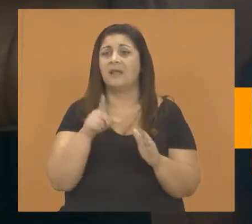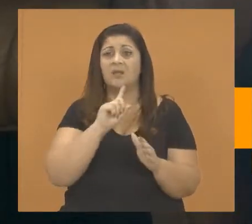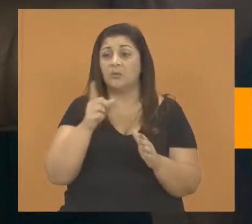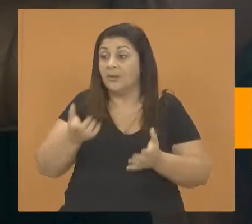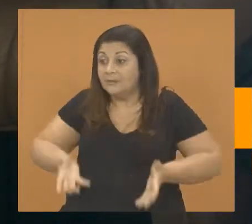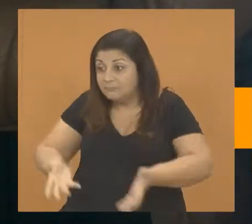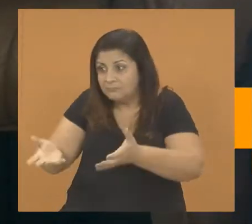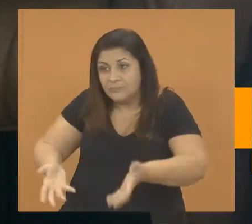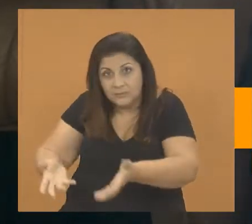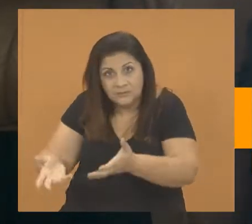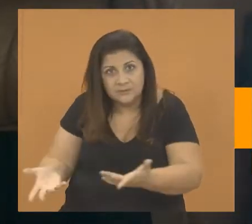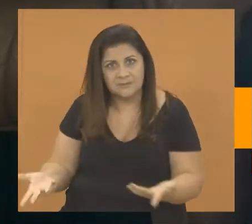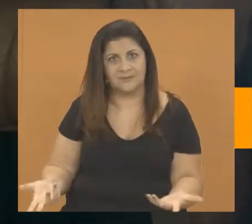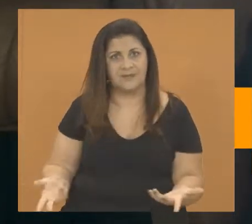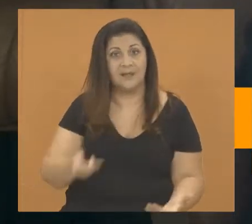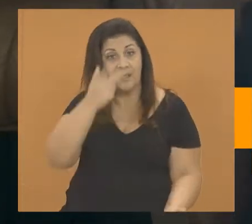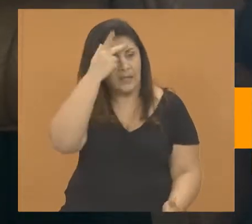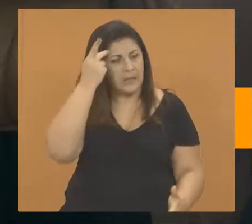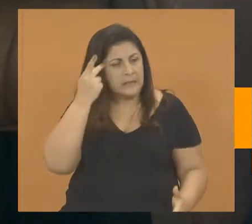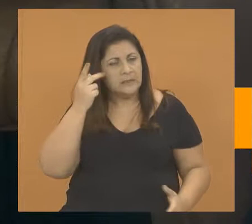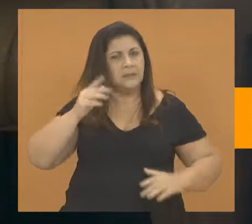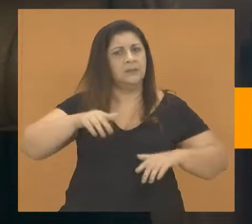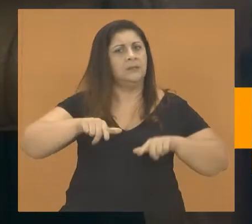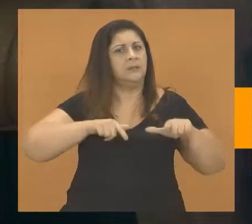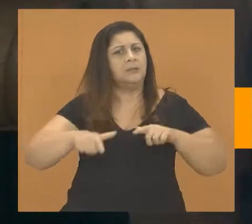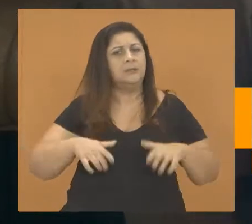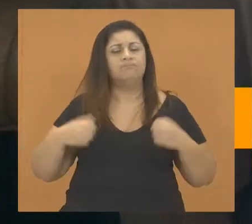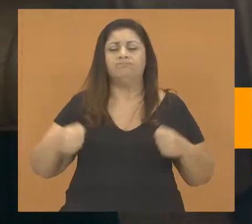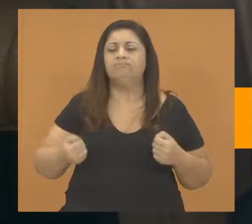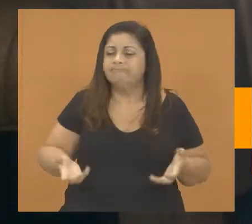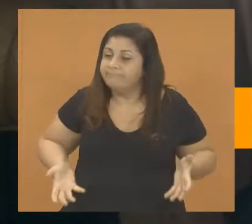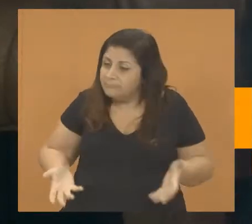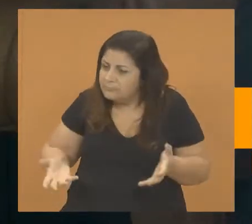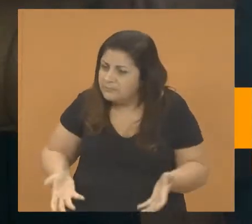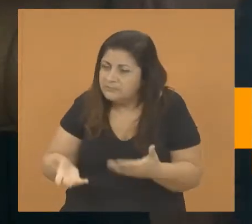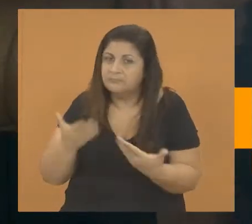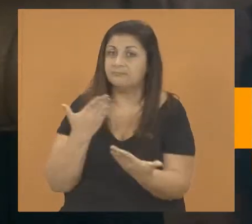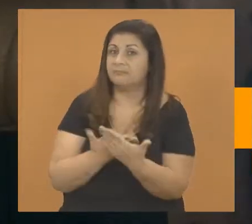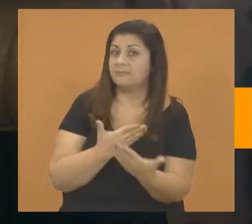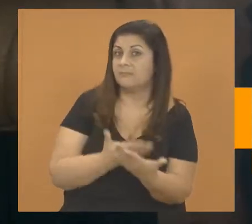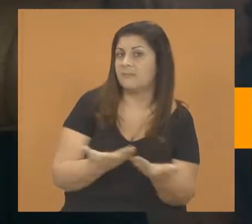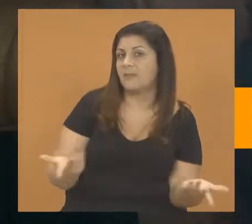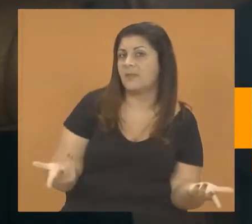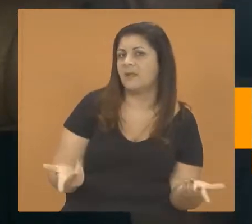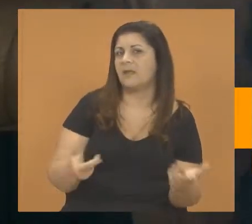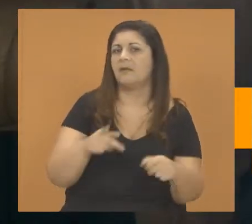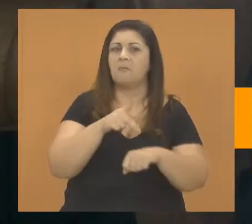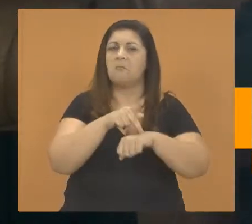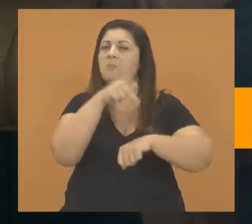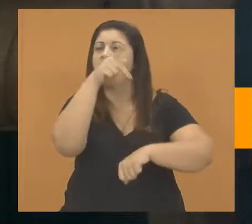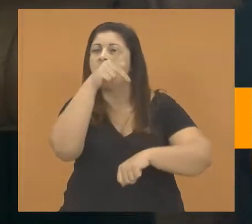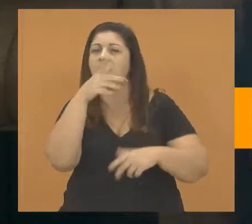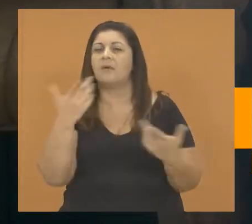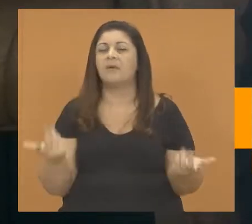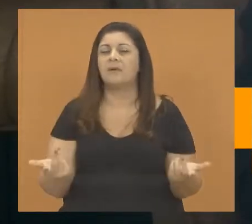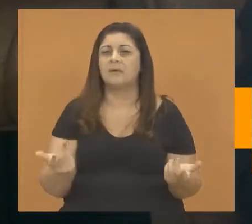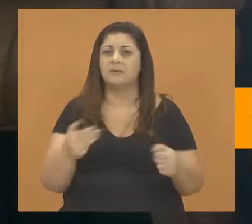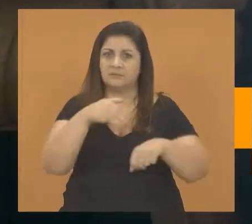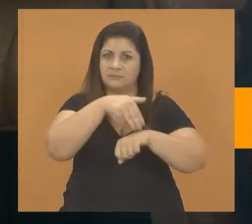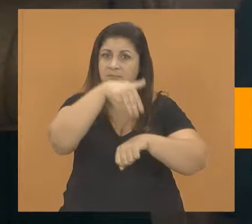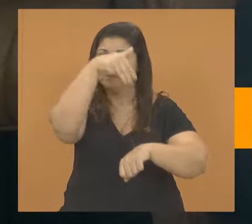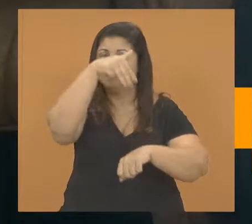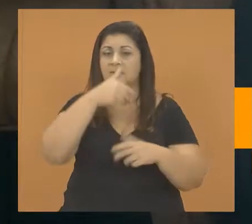servidor público ele precisa motivado a estudar motivada a fazer uma pós-graduação motivado a fazer o mestrado